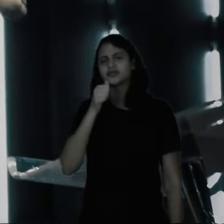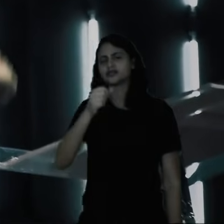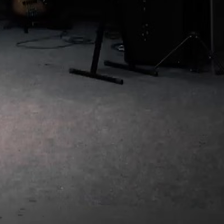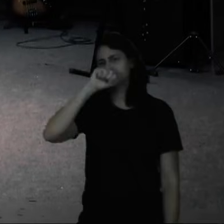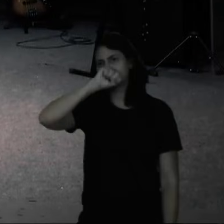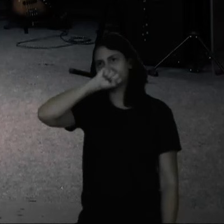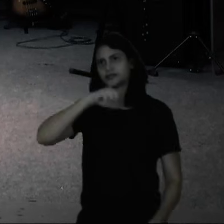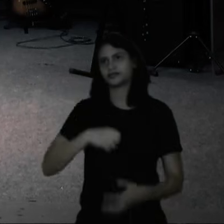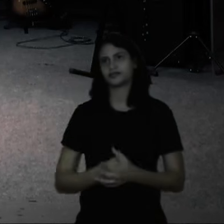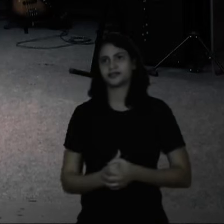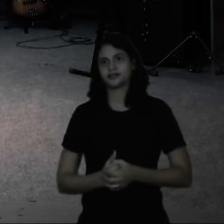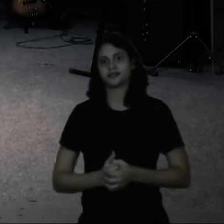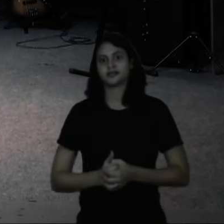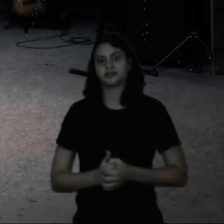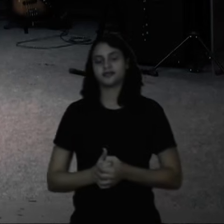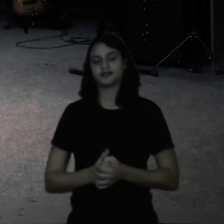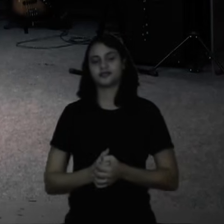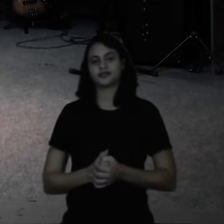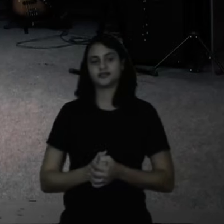Você sabe por quê? Infelizmente,